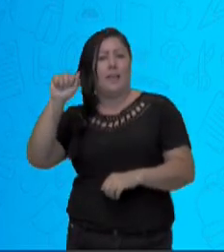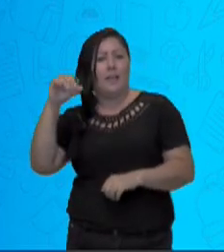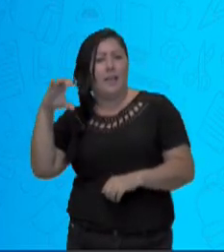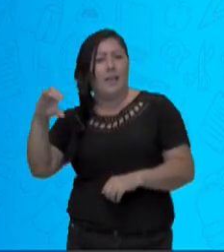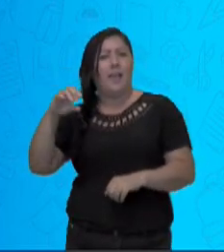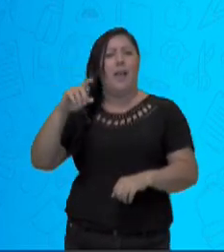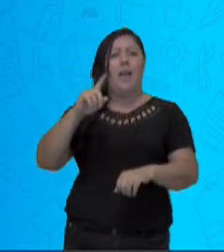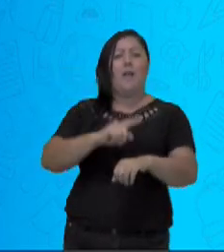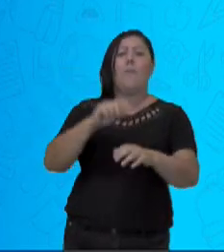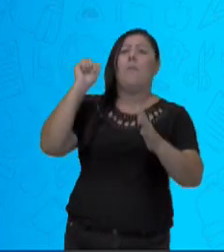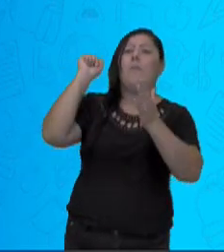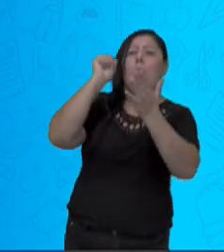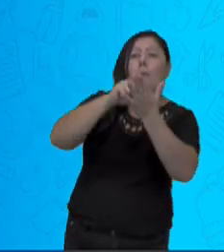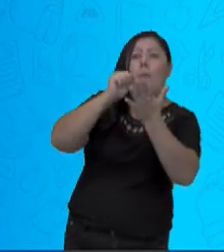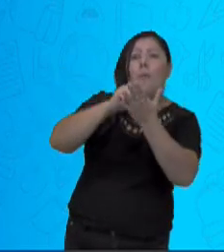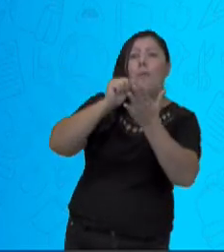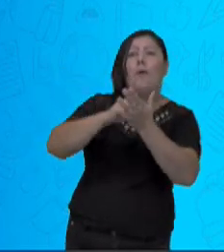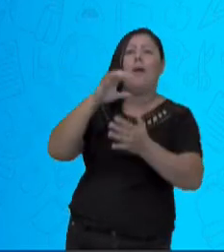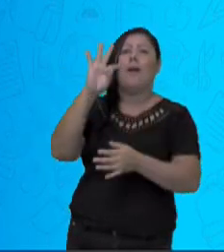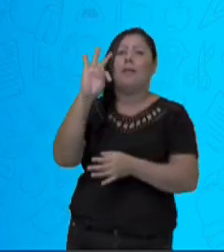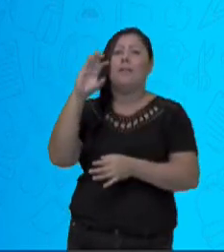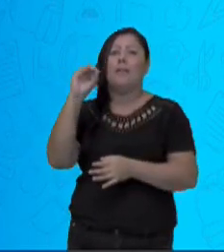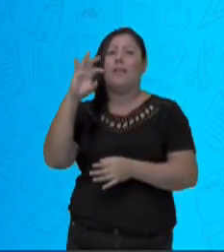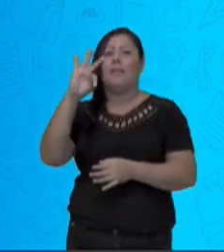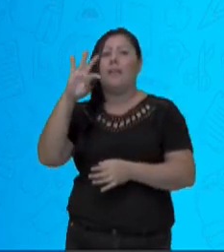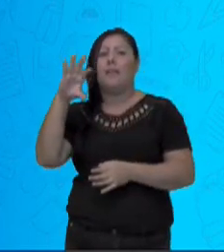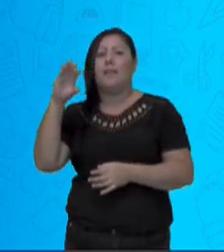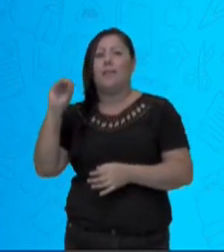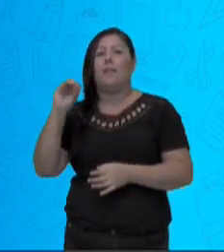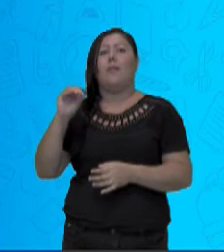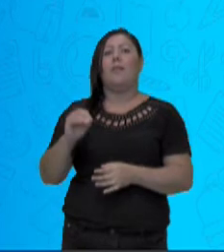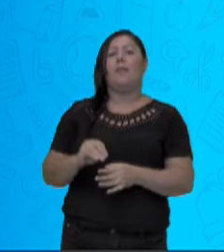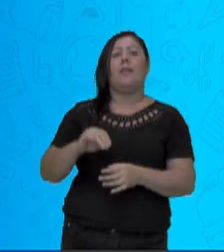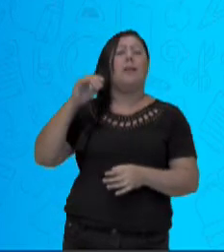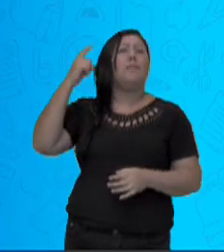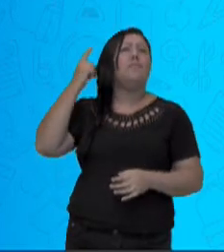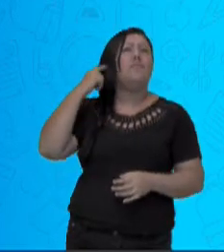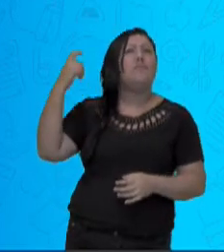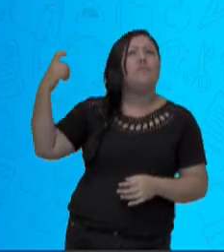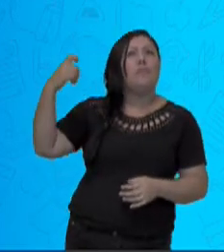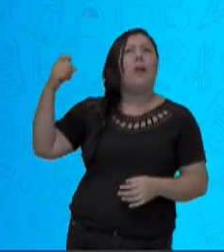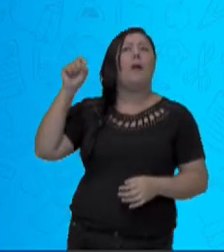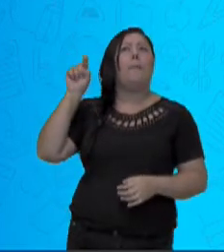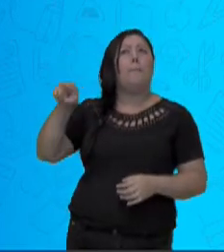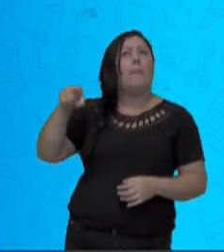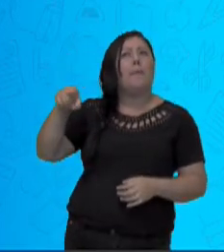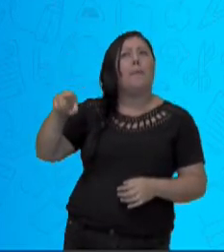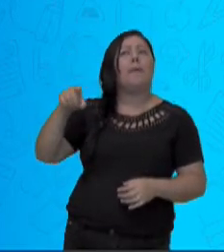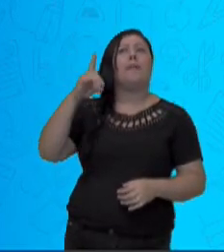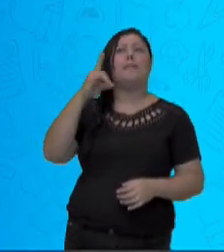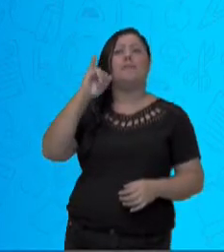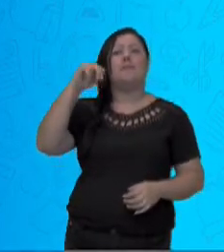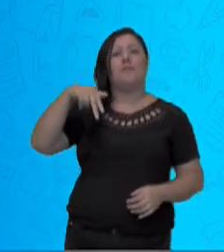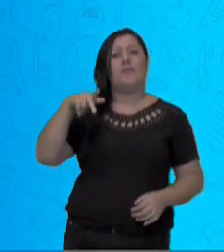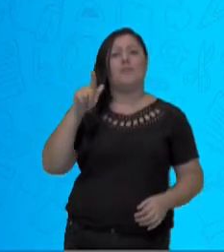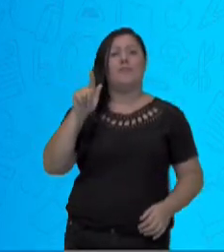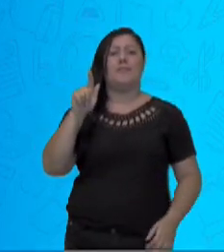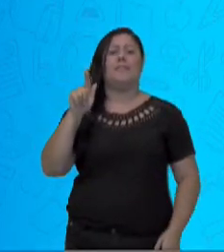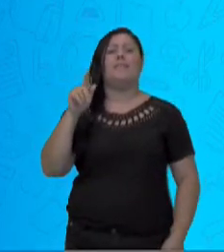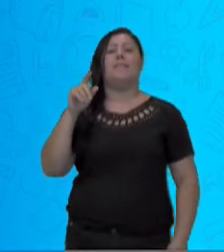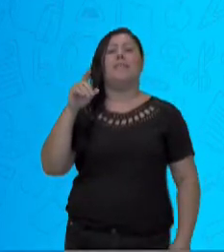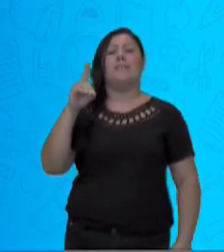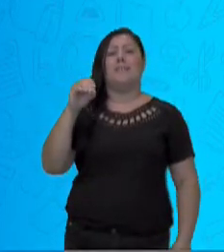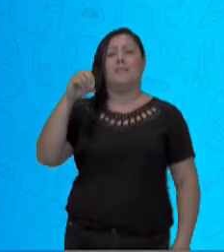bater a porta, toque-toque. Som da campainha, ding-dong.